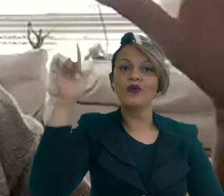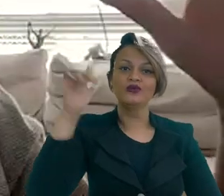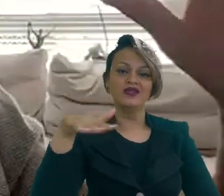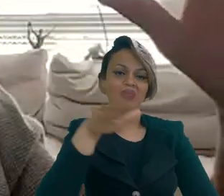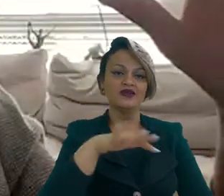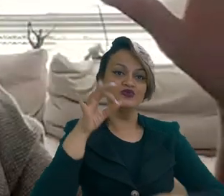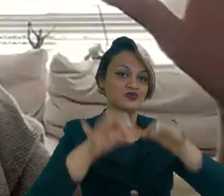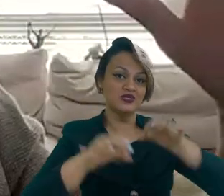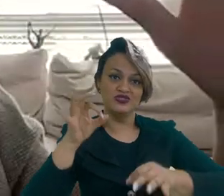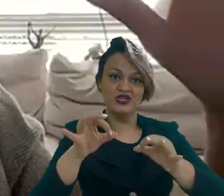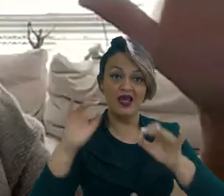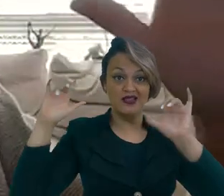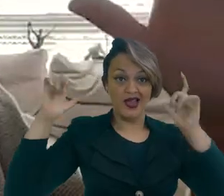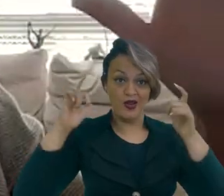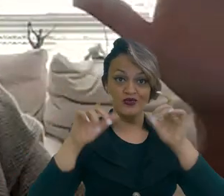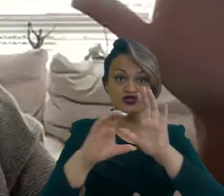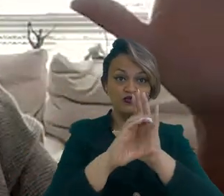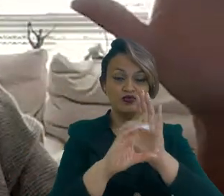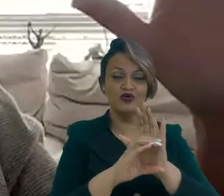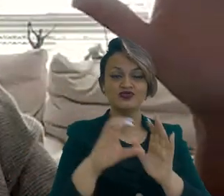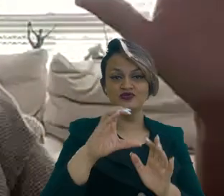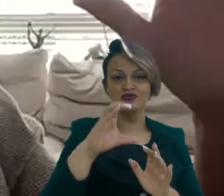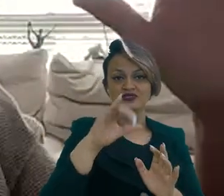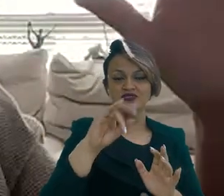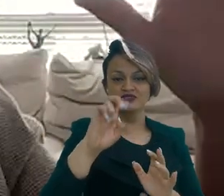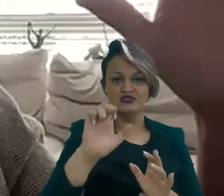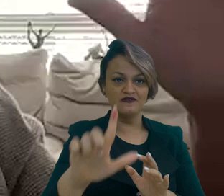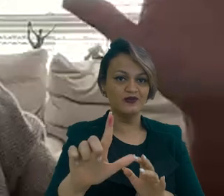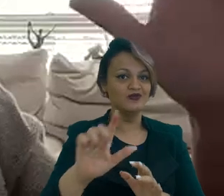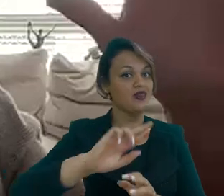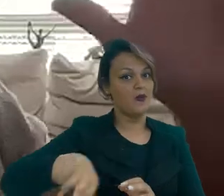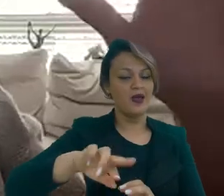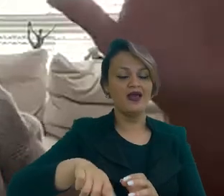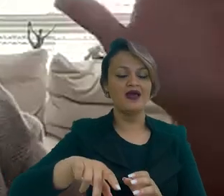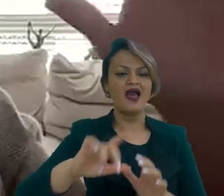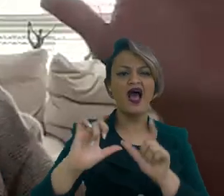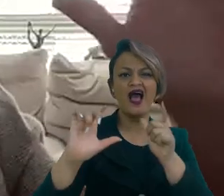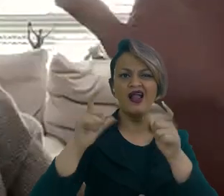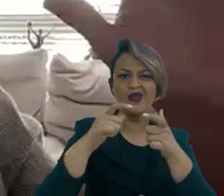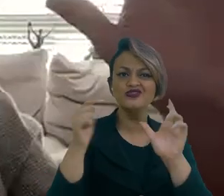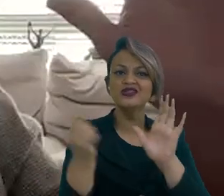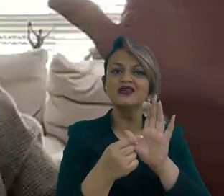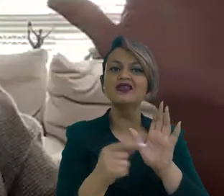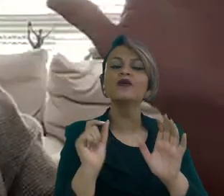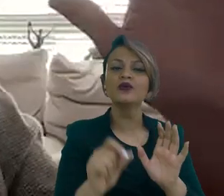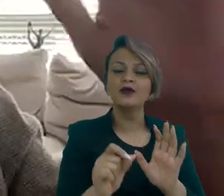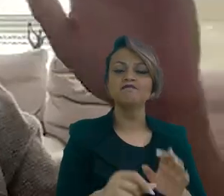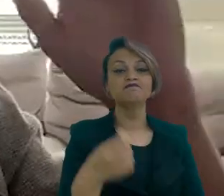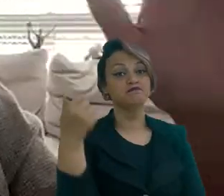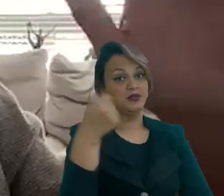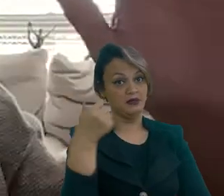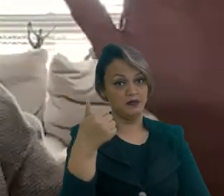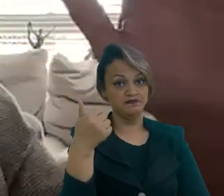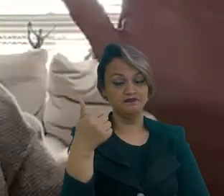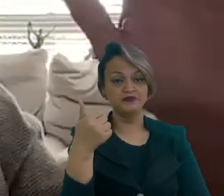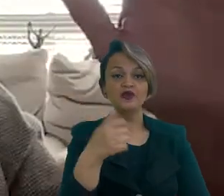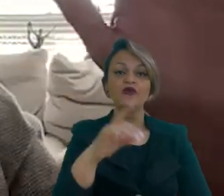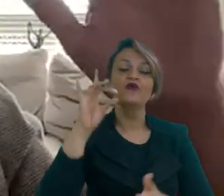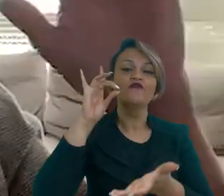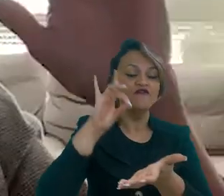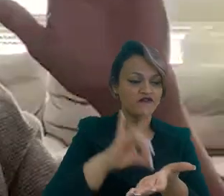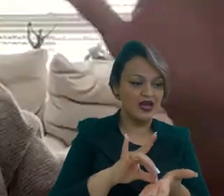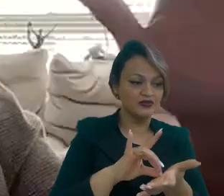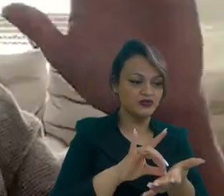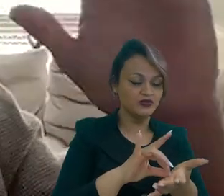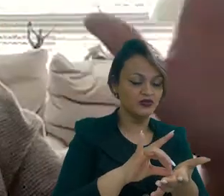tipo de experiência jurídica que não é da lógica do Código Civil Qual é a lógica do Código Civil primeiro